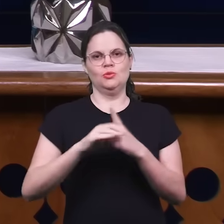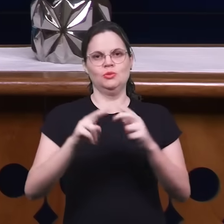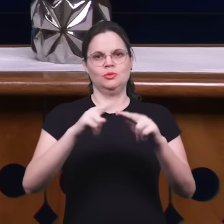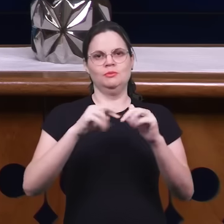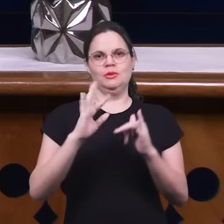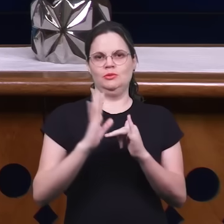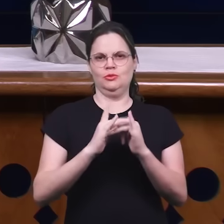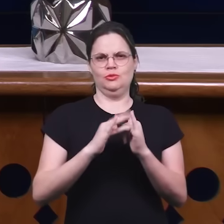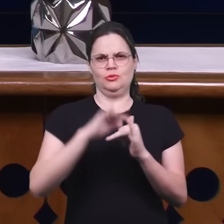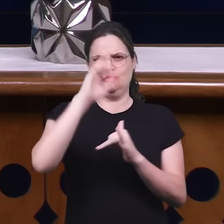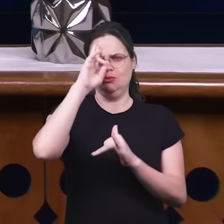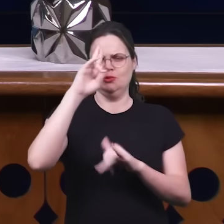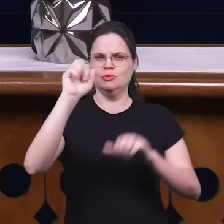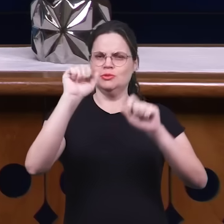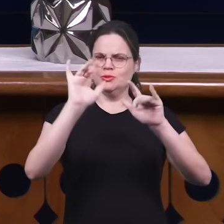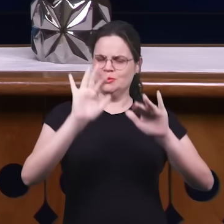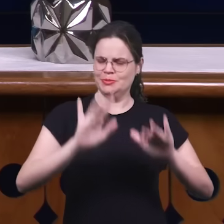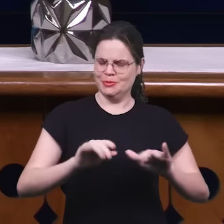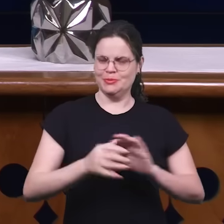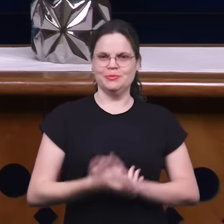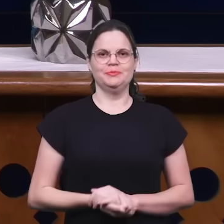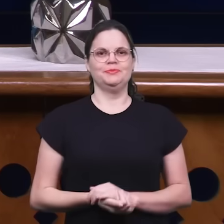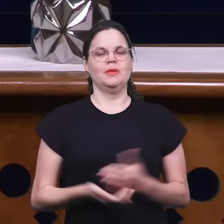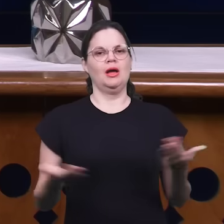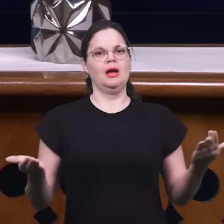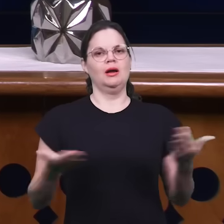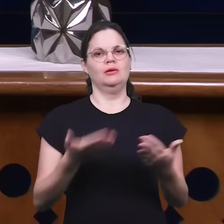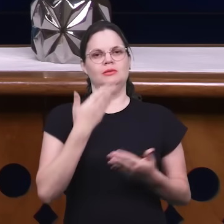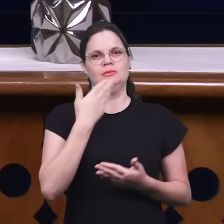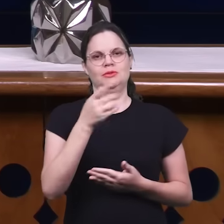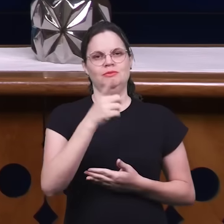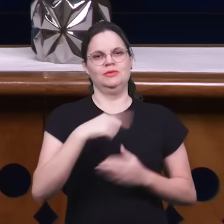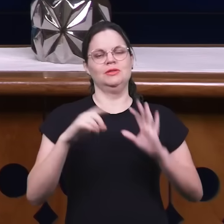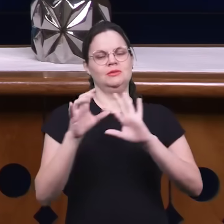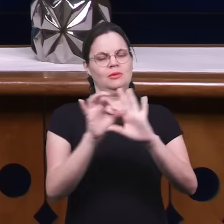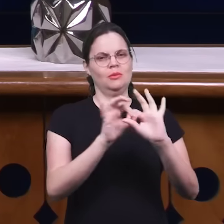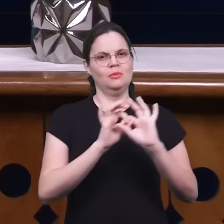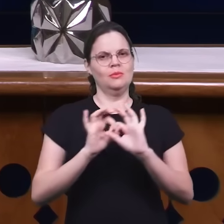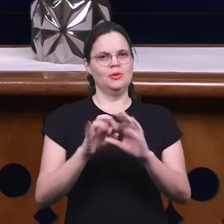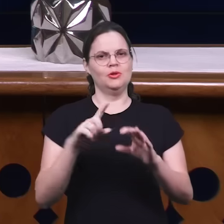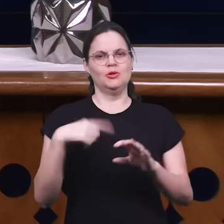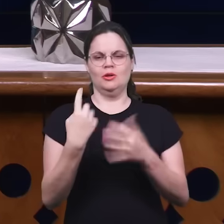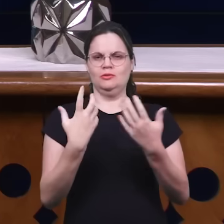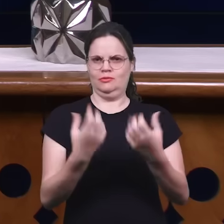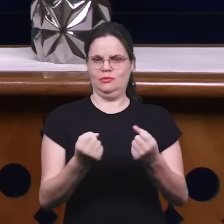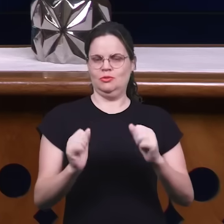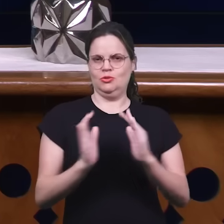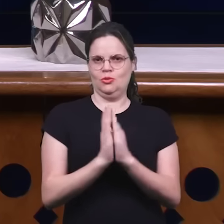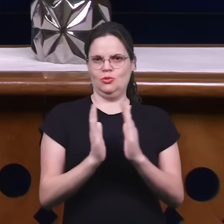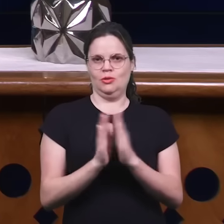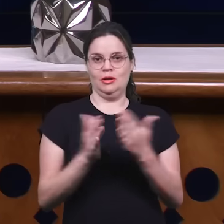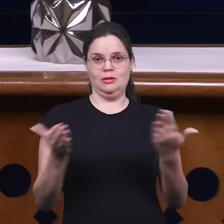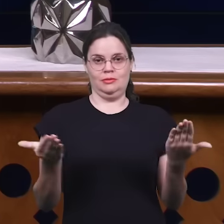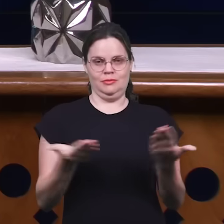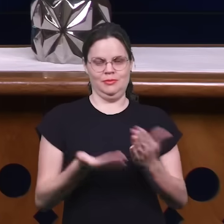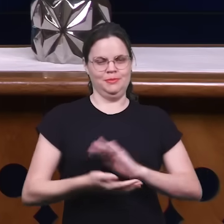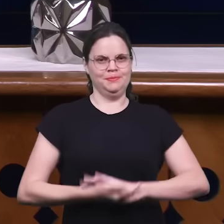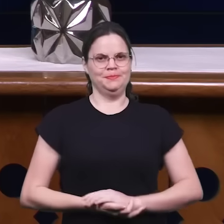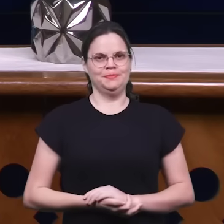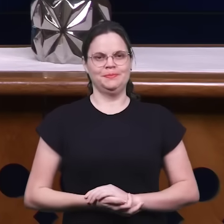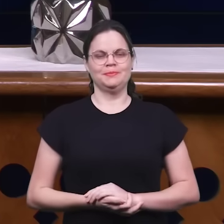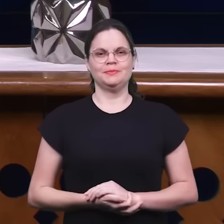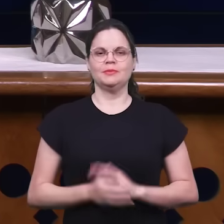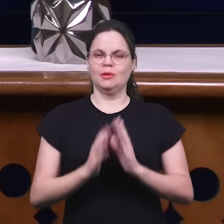YouTube, que o Senhor possa nos abençoar. Convido aqueles que puderem a fechar nossos olhos para orarmos neste culto de oração.